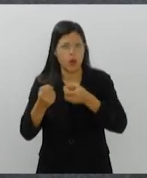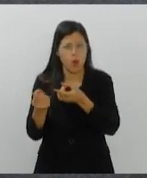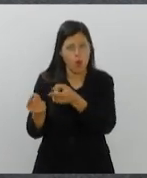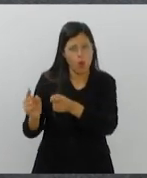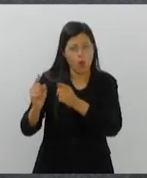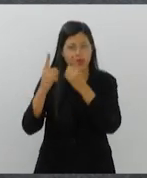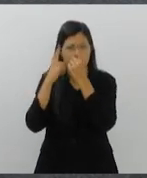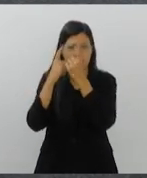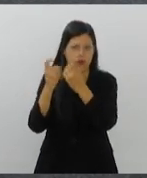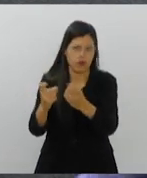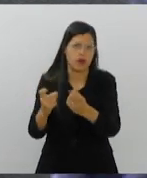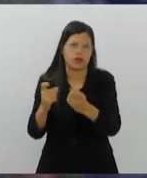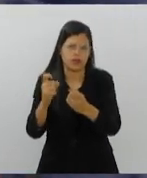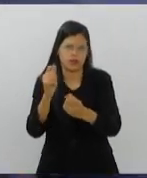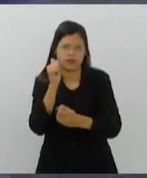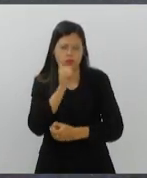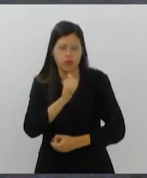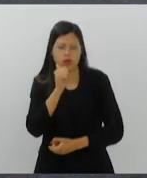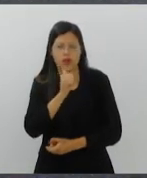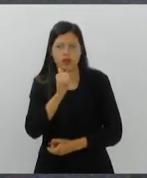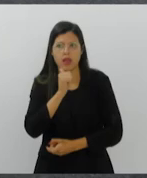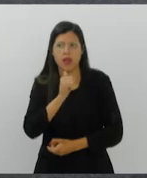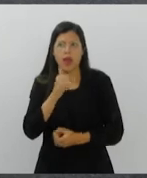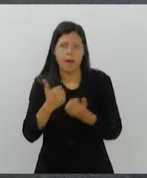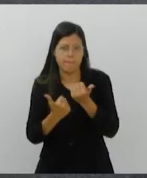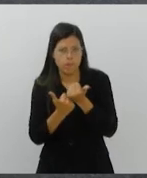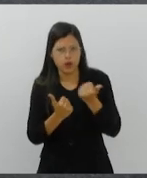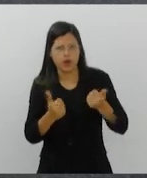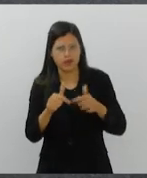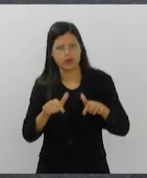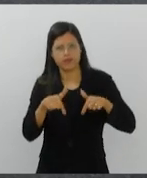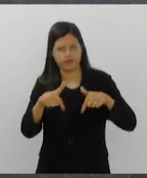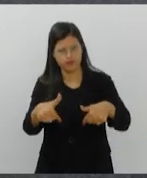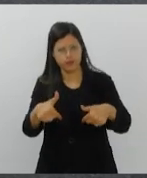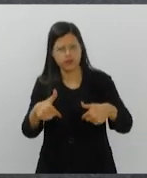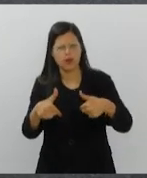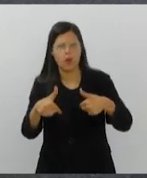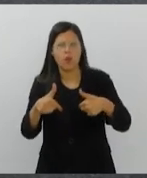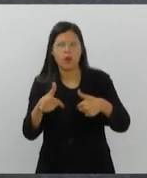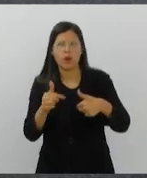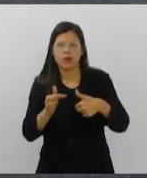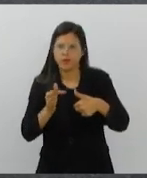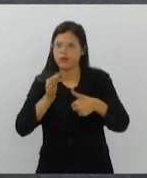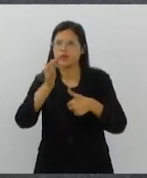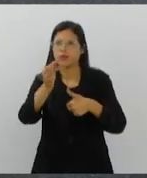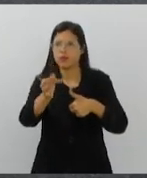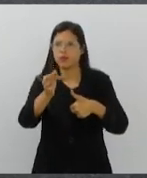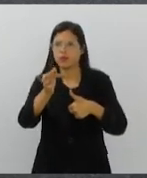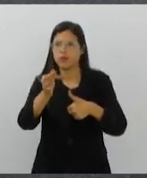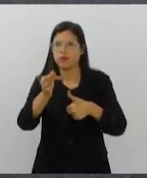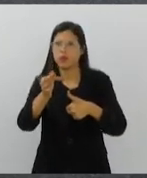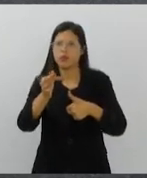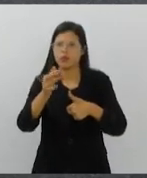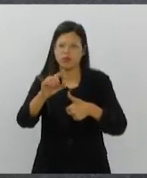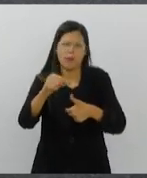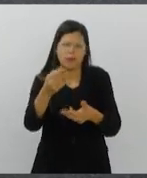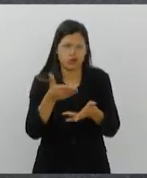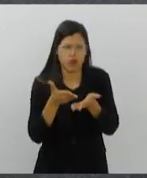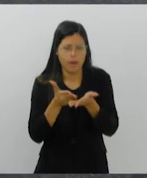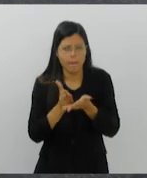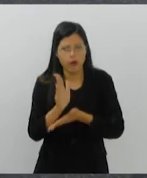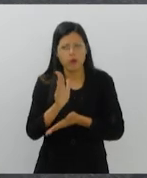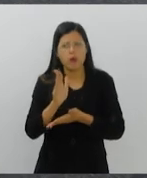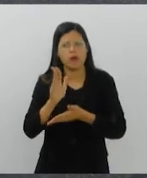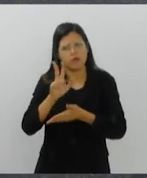a mulher, apoiarão essa iniciativa e daqui para frente a gente vai em uma vez aprovada, conversar com a